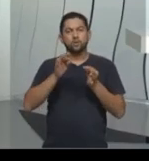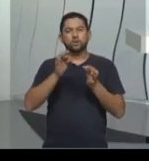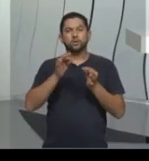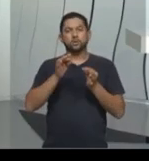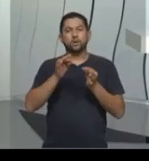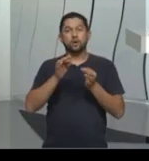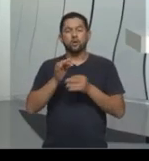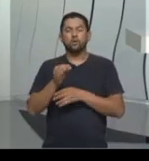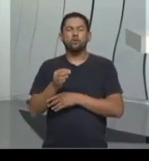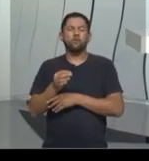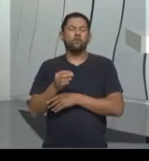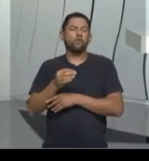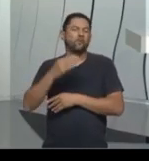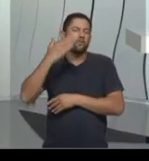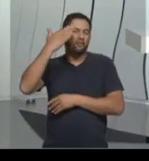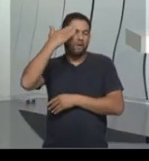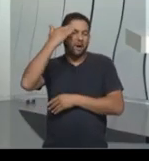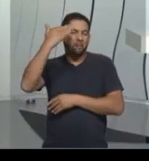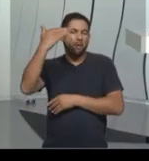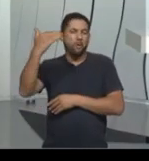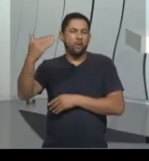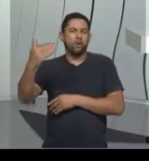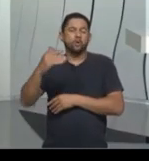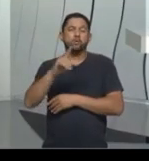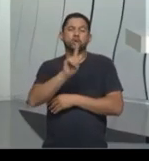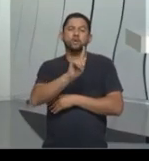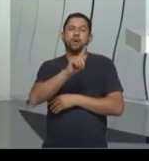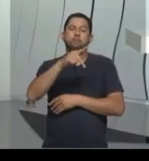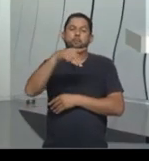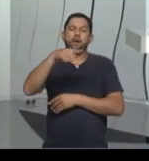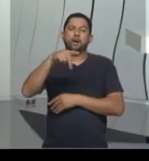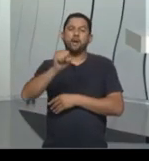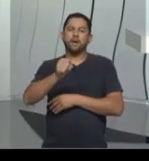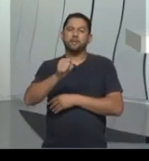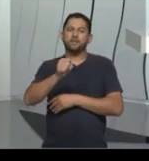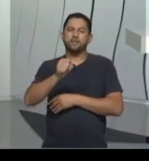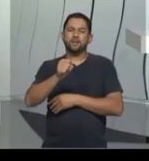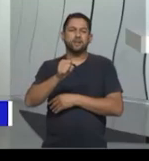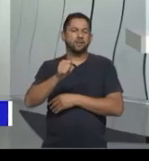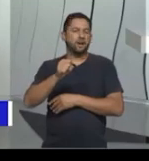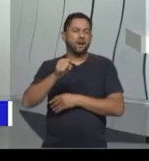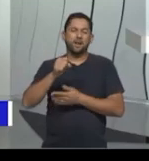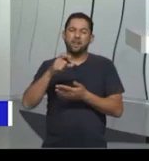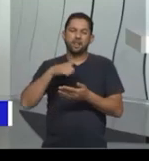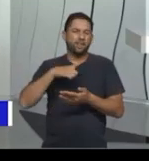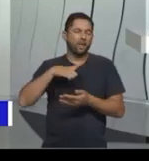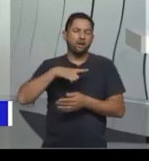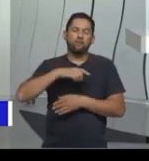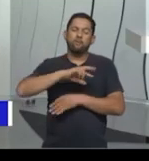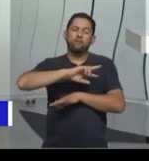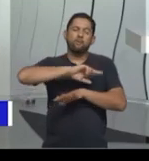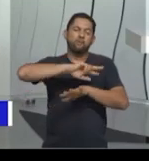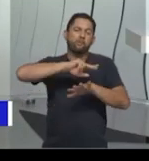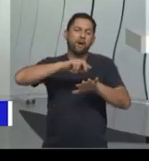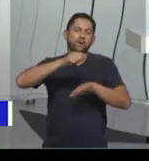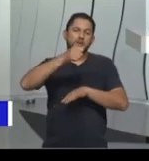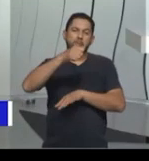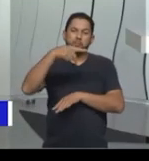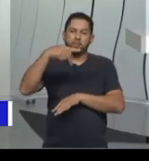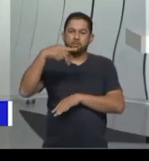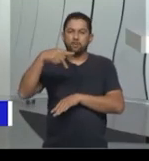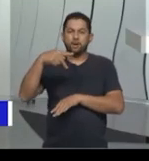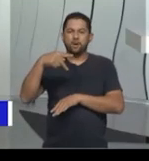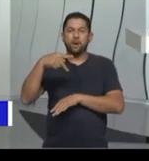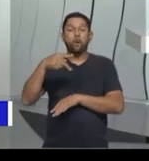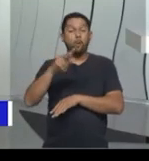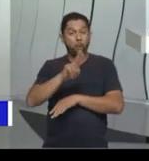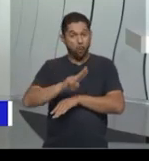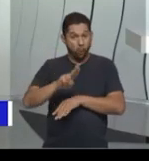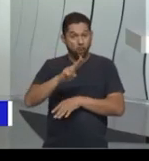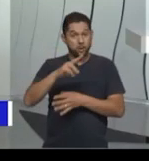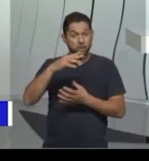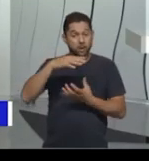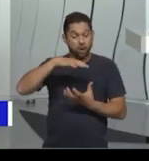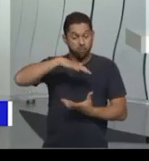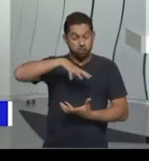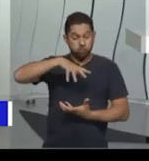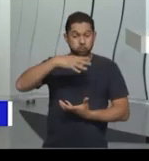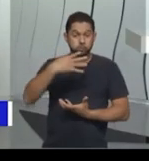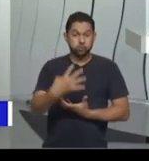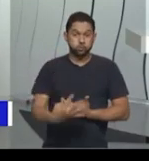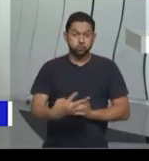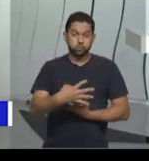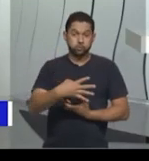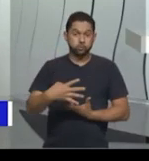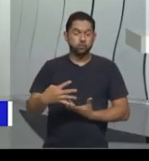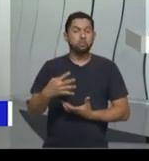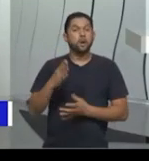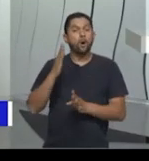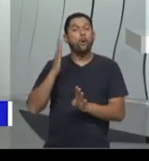famoso GPS, que a gente utiliza para localizar. Hoje muitos aplicativos se utilizam dessas coordenadas justamente para localizar